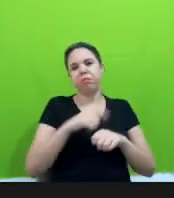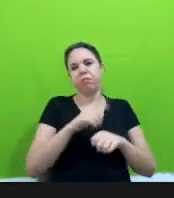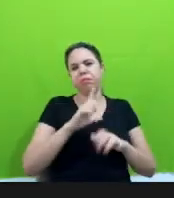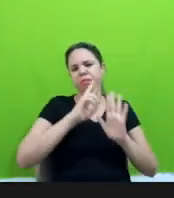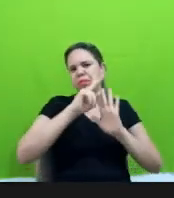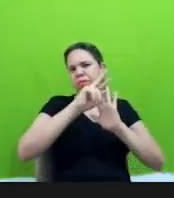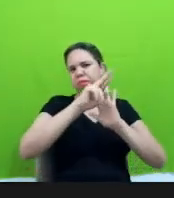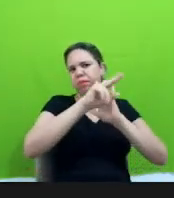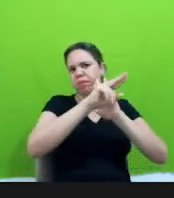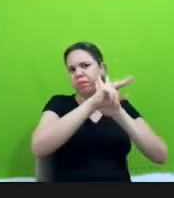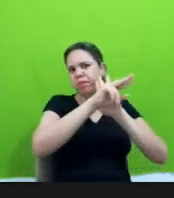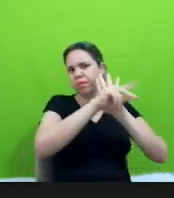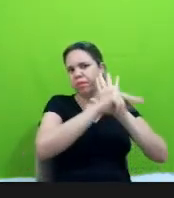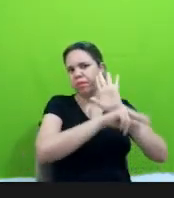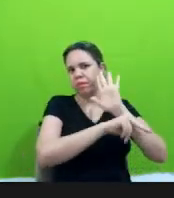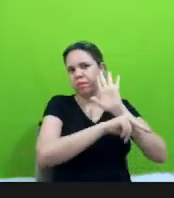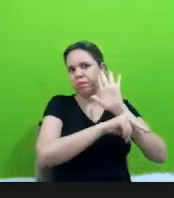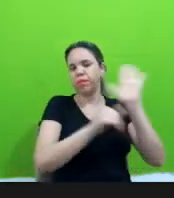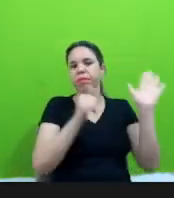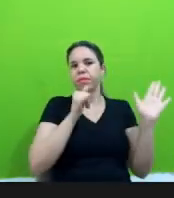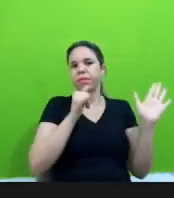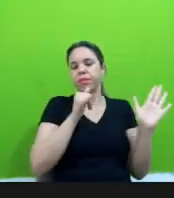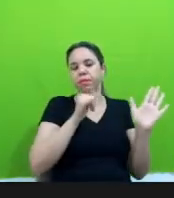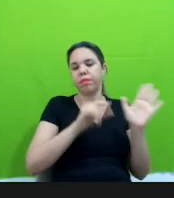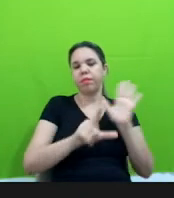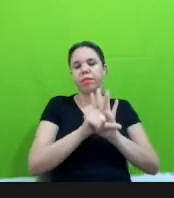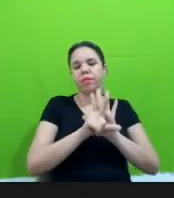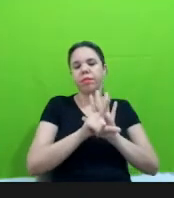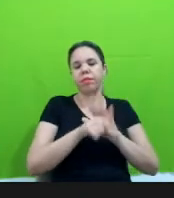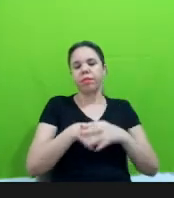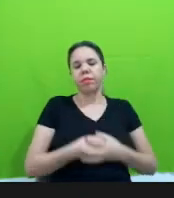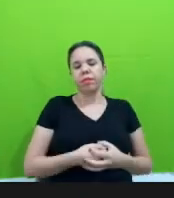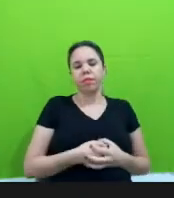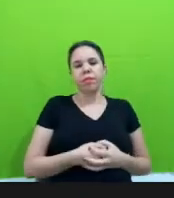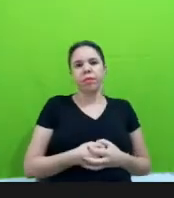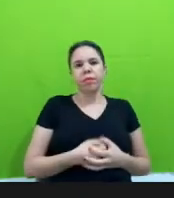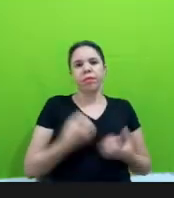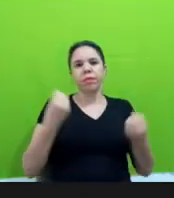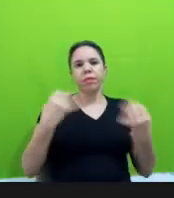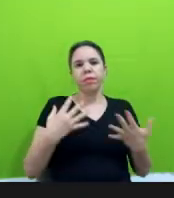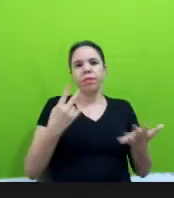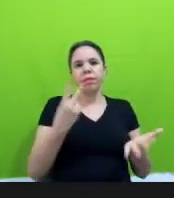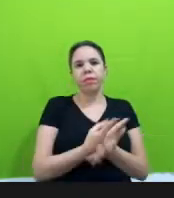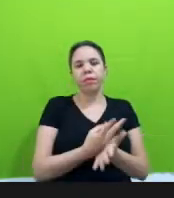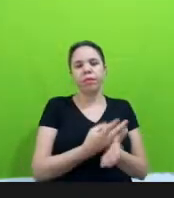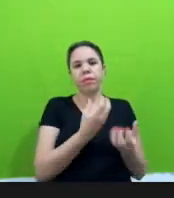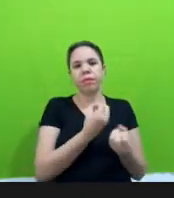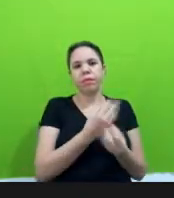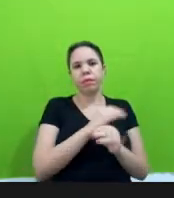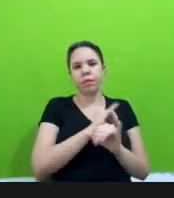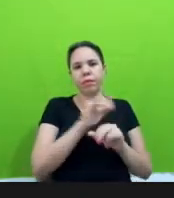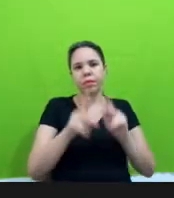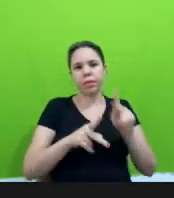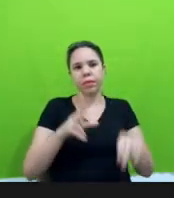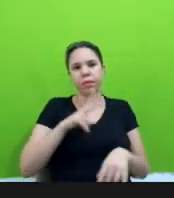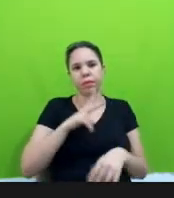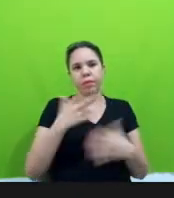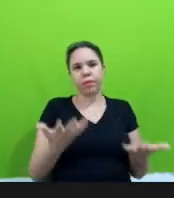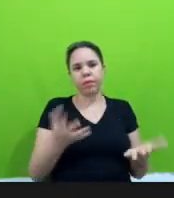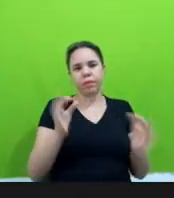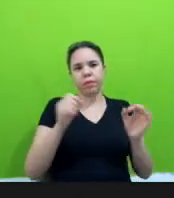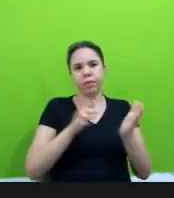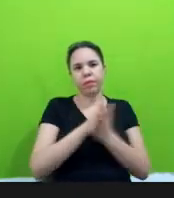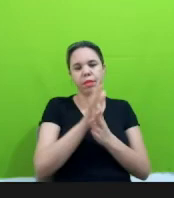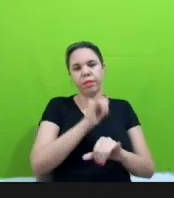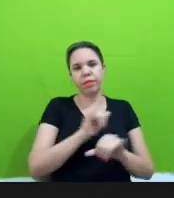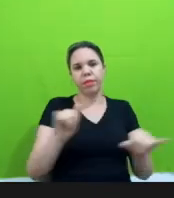vários exemplos de dispositivos legais que falam expressamente que, mesmo sendo uma informação pessoal, ela tem que ser publicada,